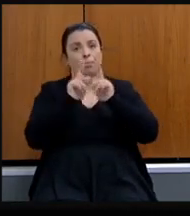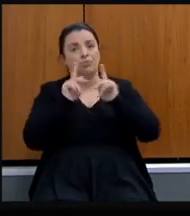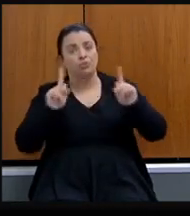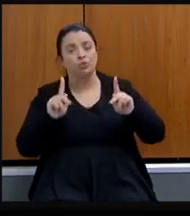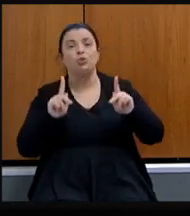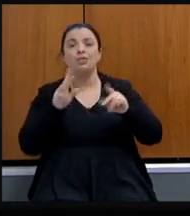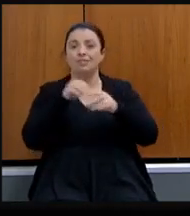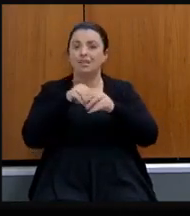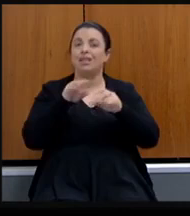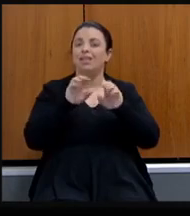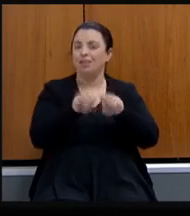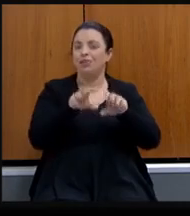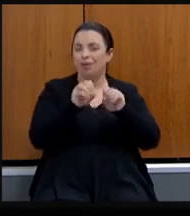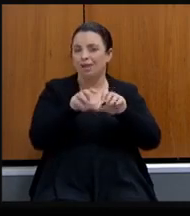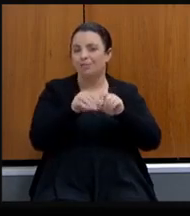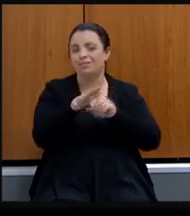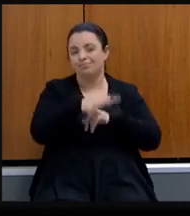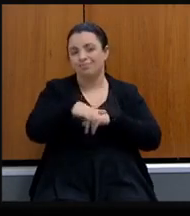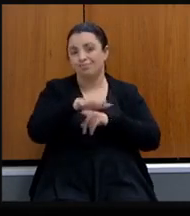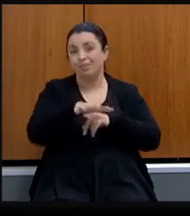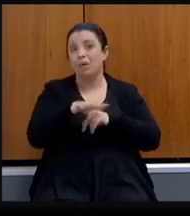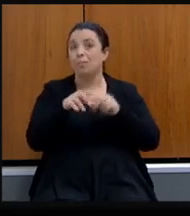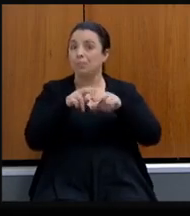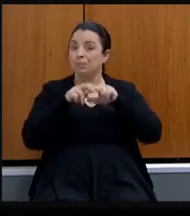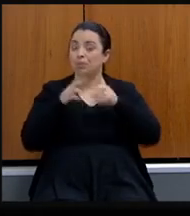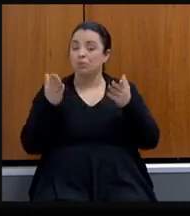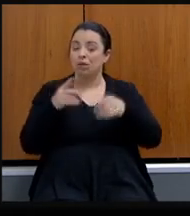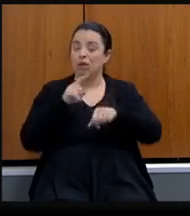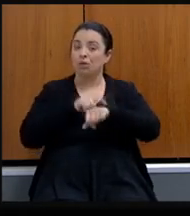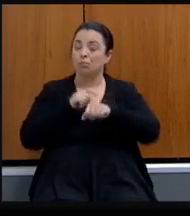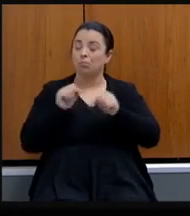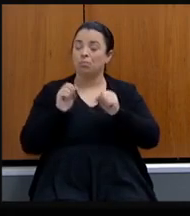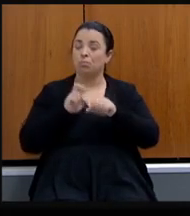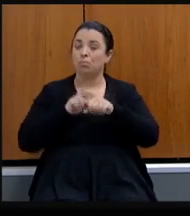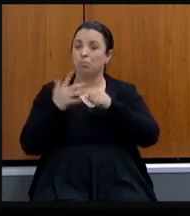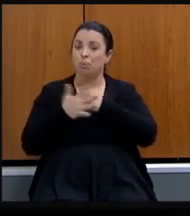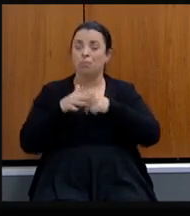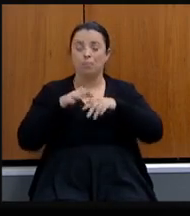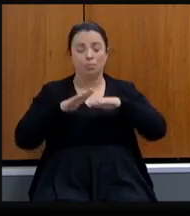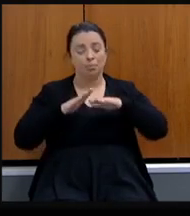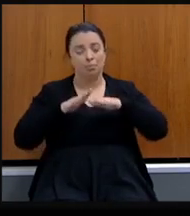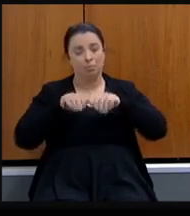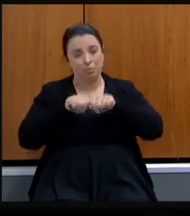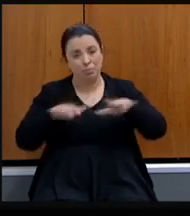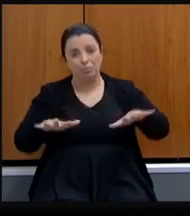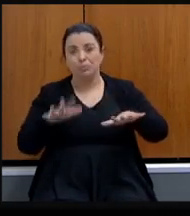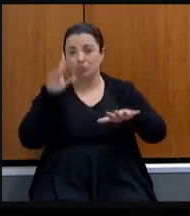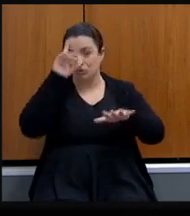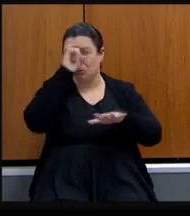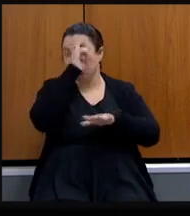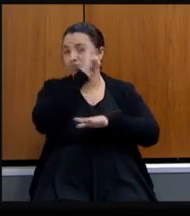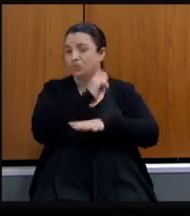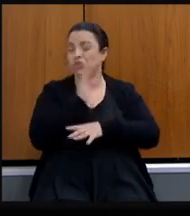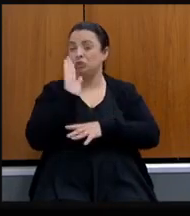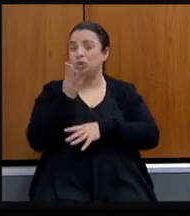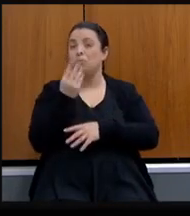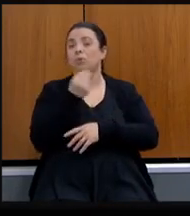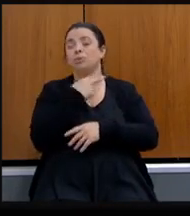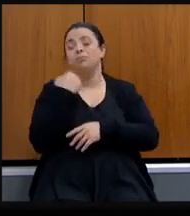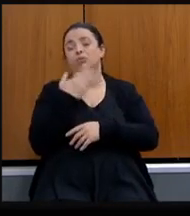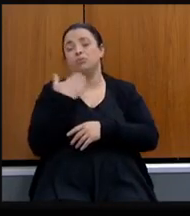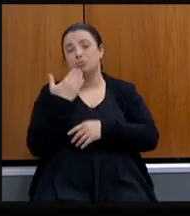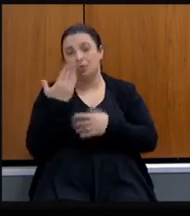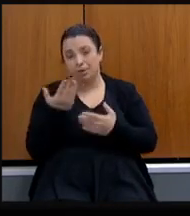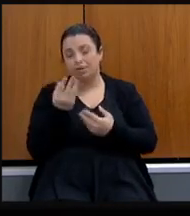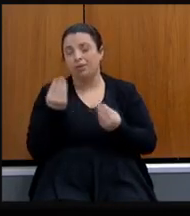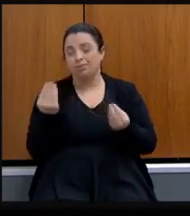no meio dessa terrível com anemia e já matou mais de 500 mil pessoas essa nosso objetivo Parabéns que tava Beatriz a honra